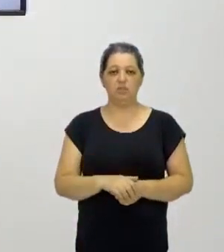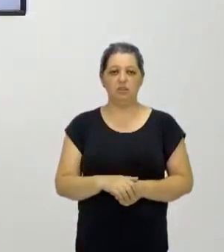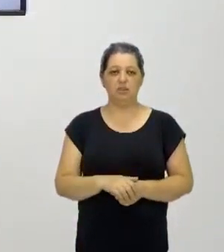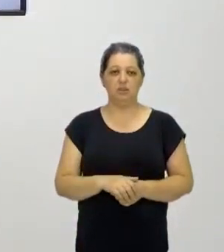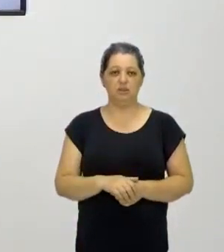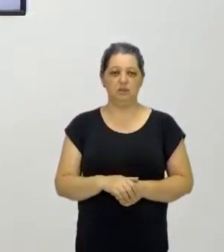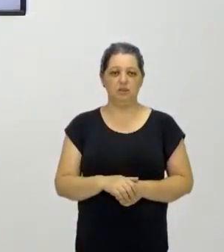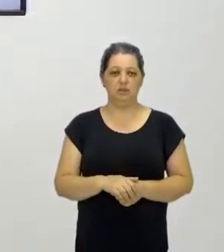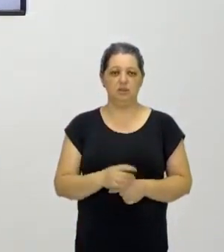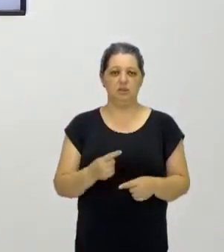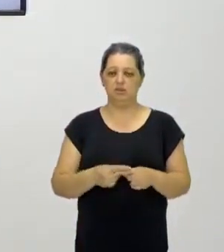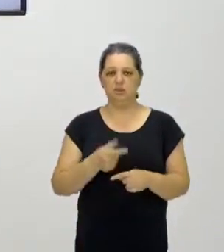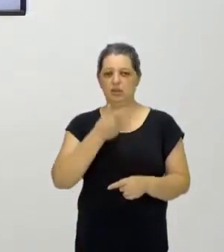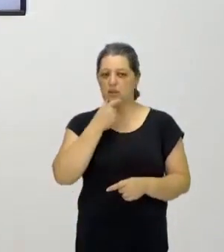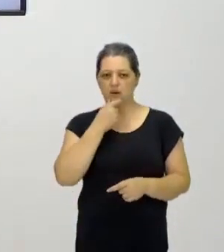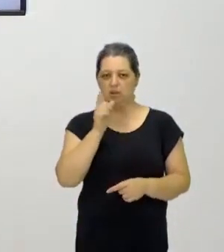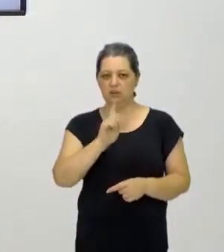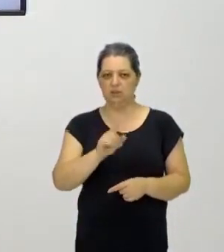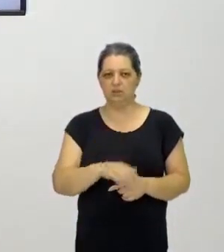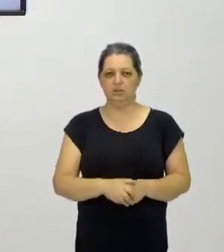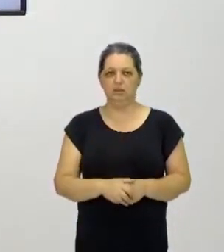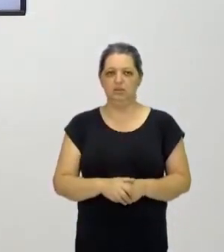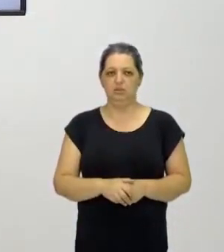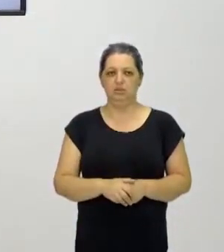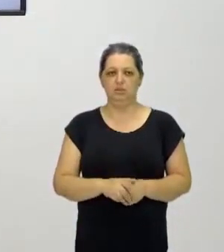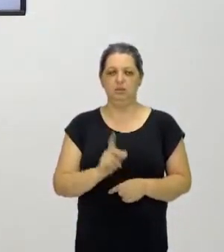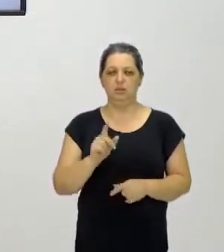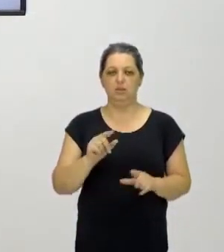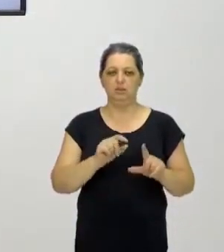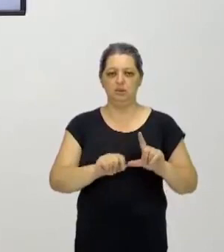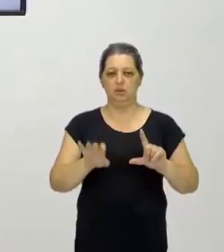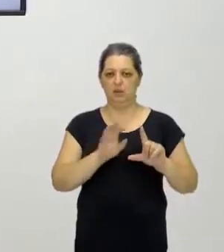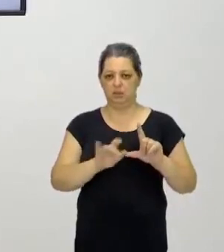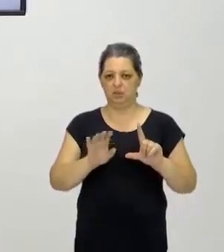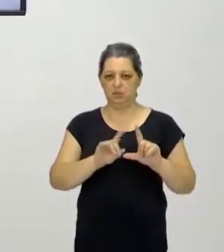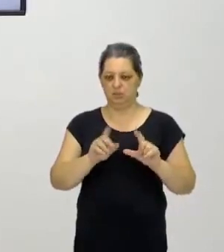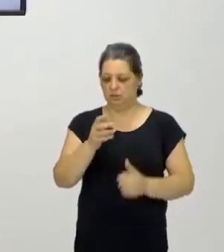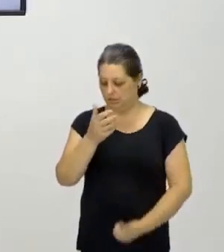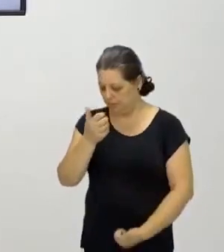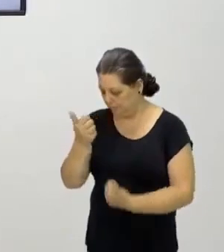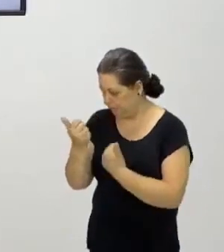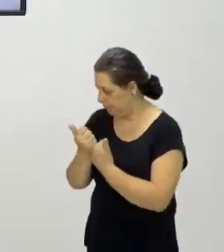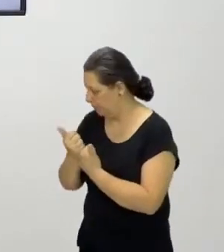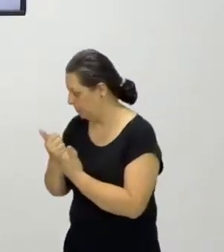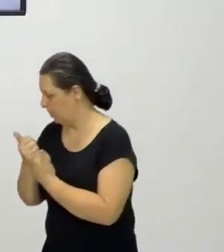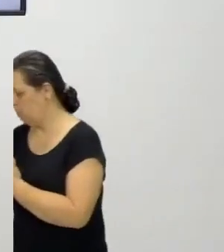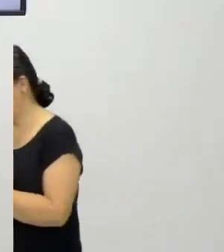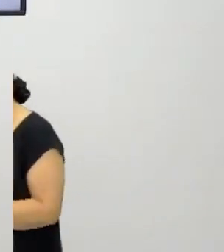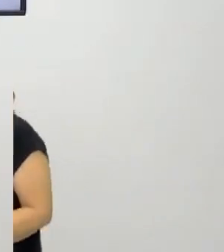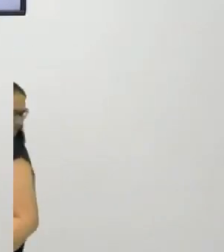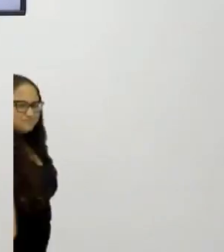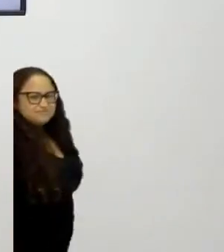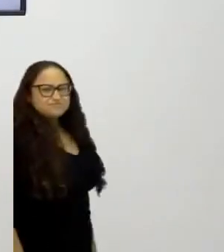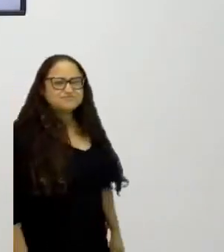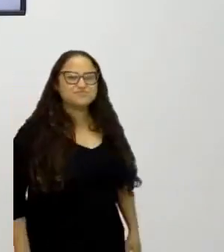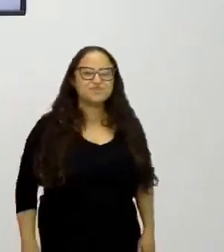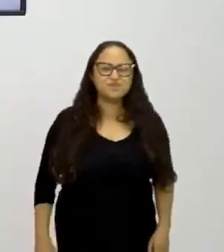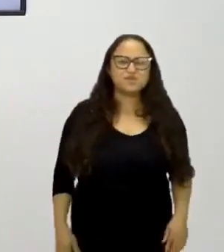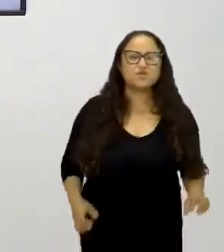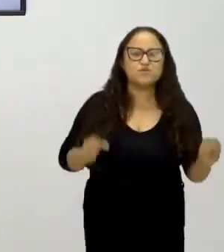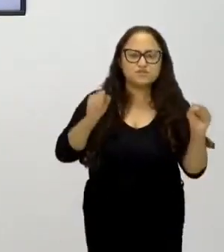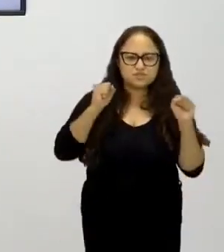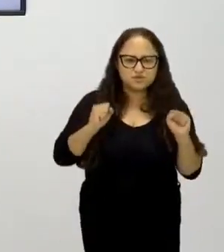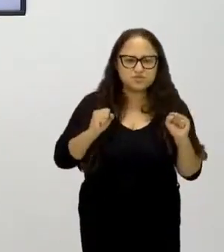português, ele não fala inglês. Mas a legenda que aparece lá embaixo para vocês está em inglês. Então você pode fazer aí